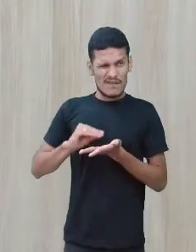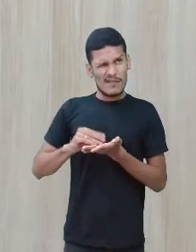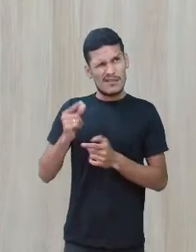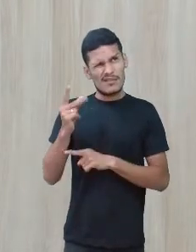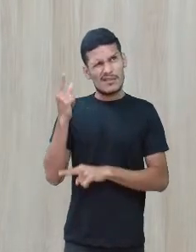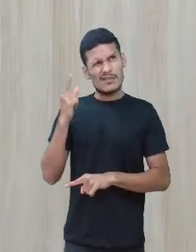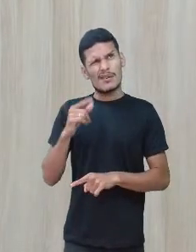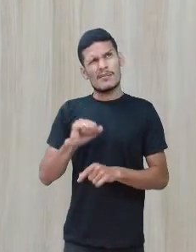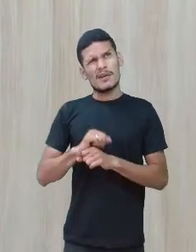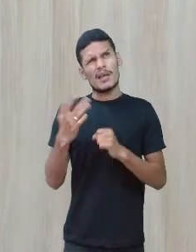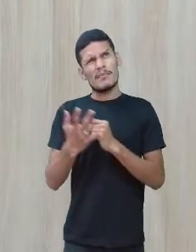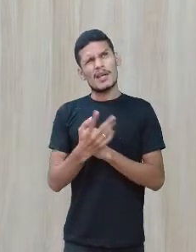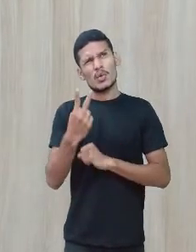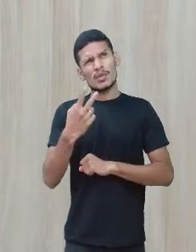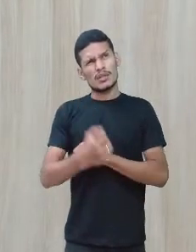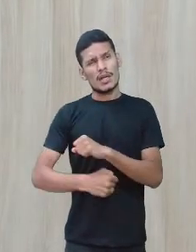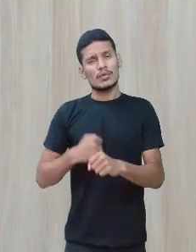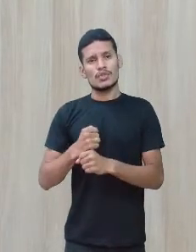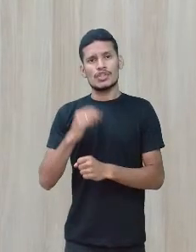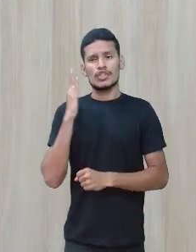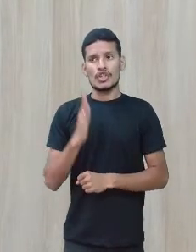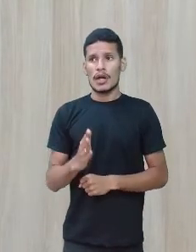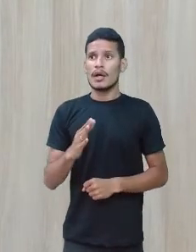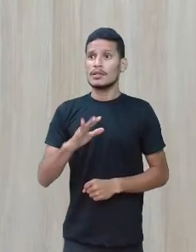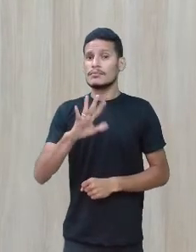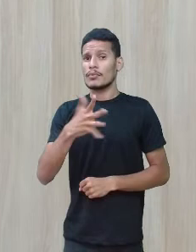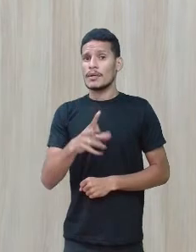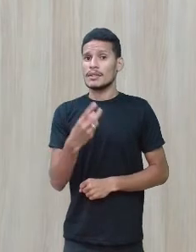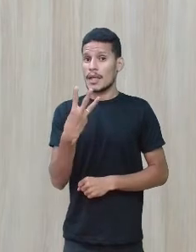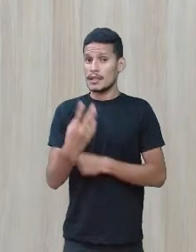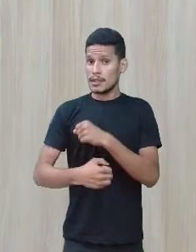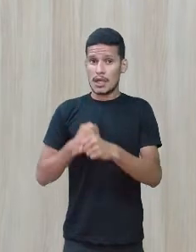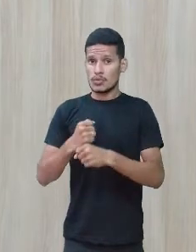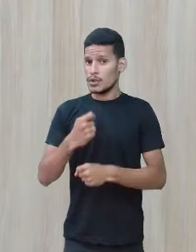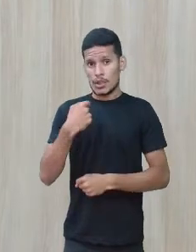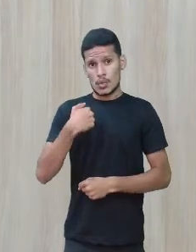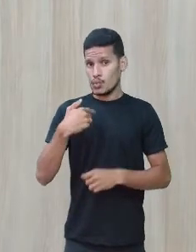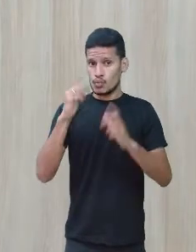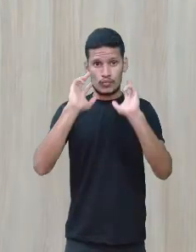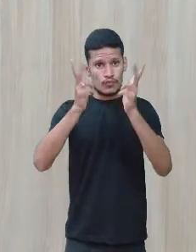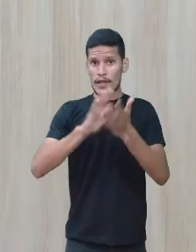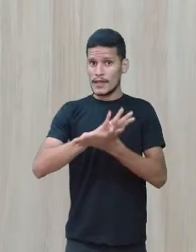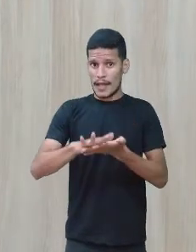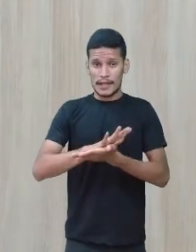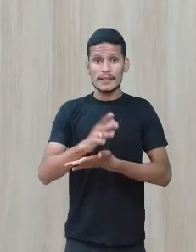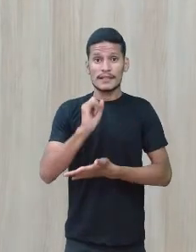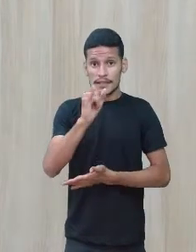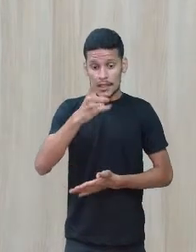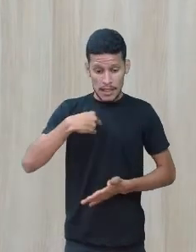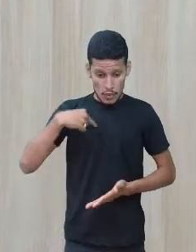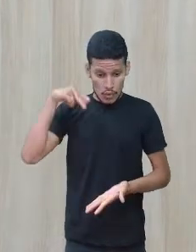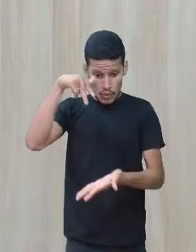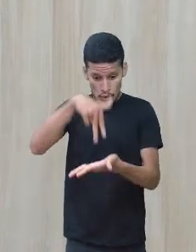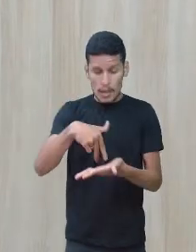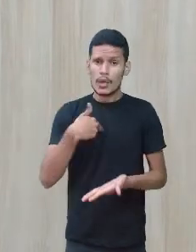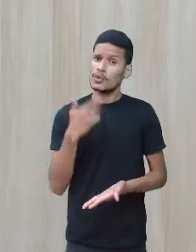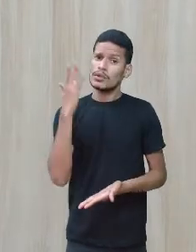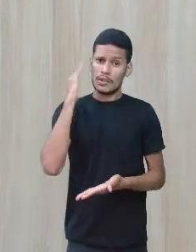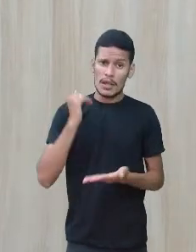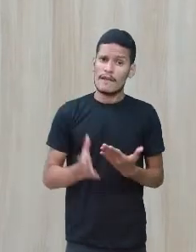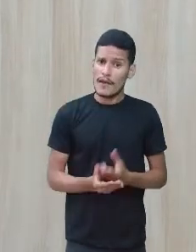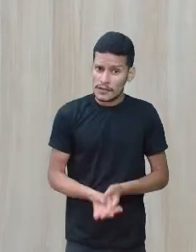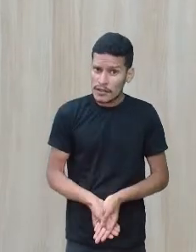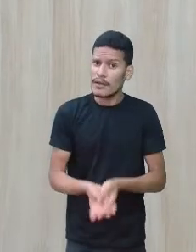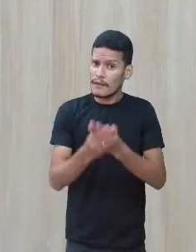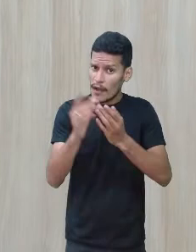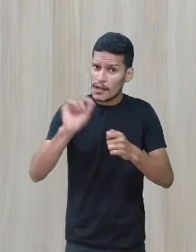faz pandemia, tem 2 anos. Uns 3 anos aí sem jogar vôlei. Se você me colocar numa quadra hoje, eu vou saber fazer lá. Eu